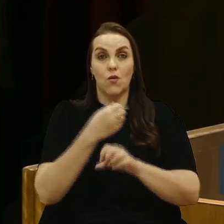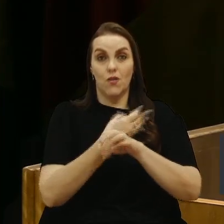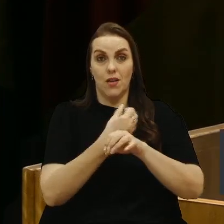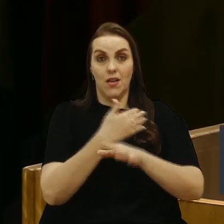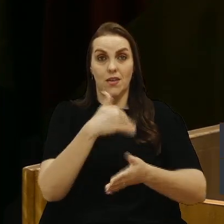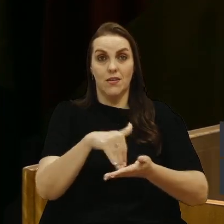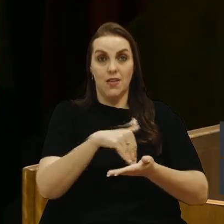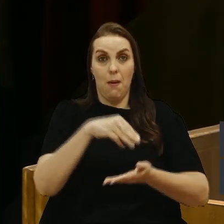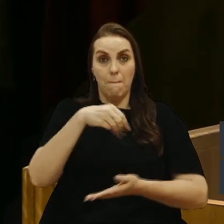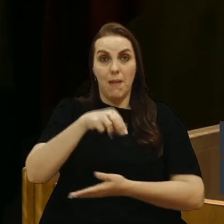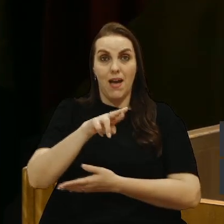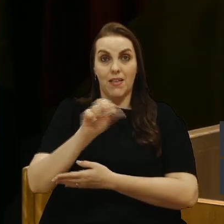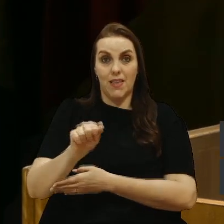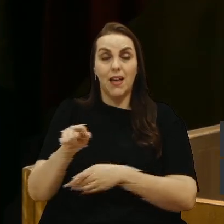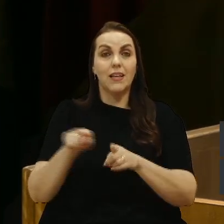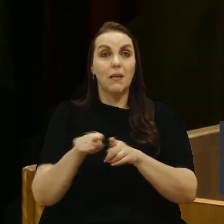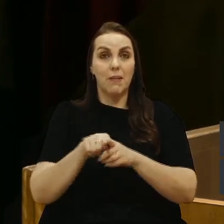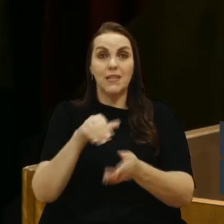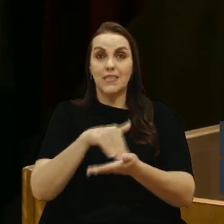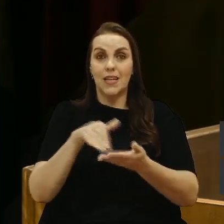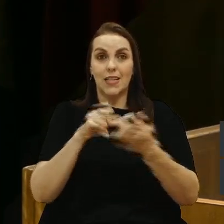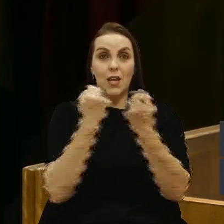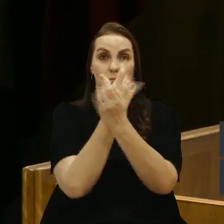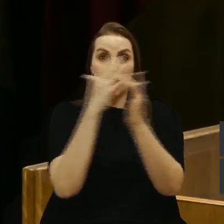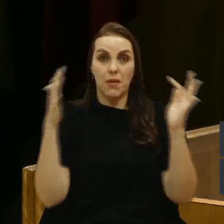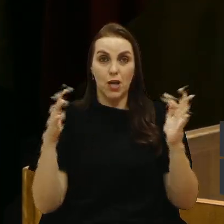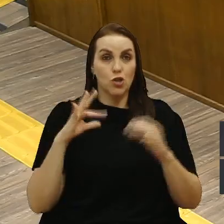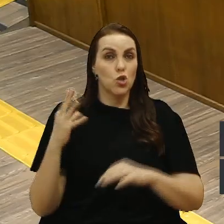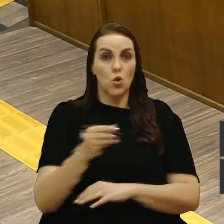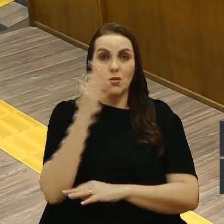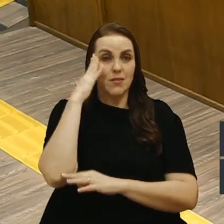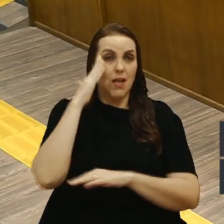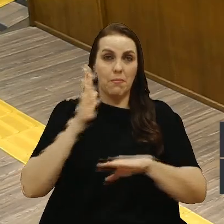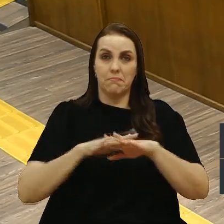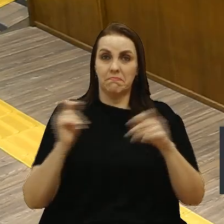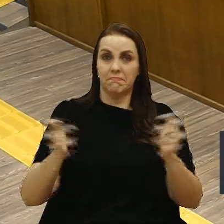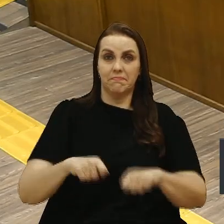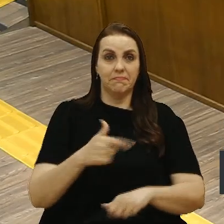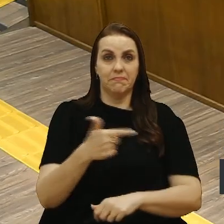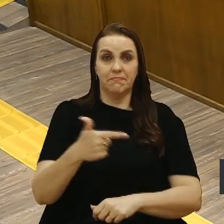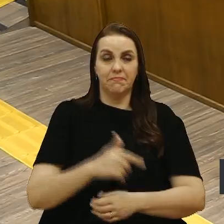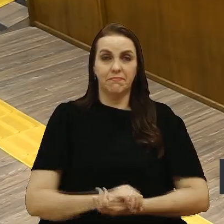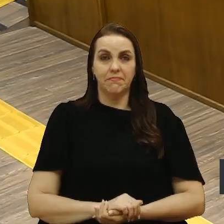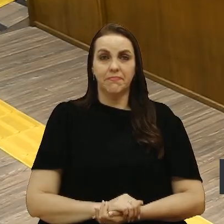Meio Ambiente, que todos sabemos que são grandes incompetentes. Muito obrigado. Encerrada a discussão.